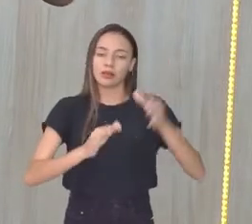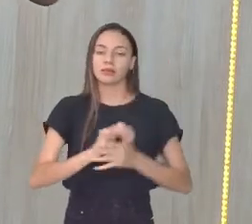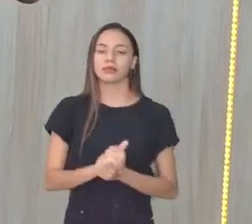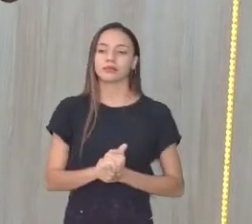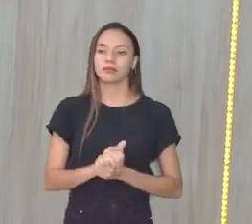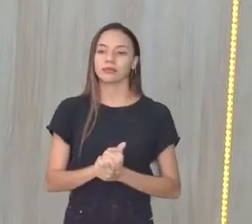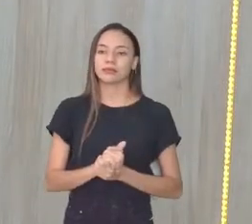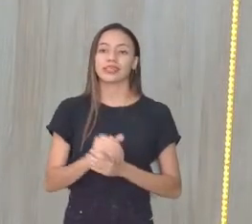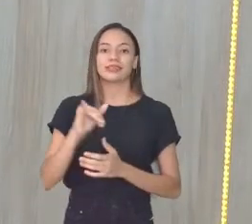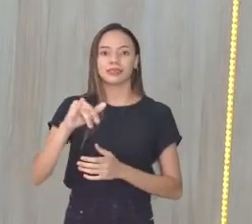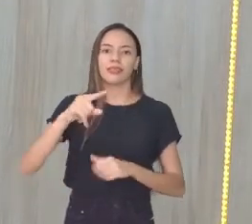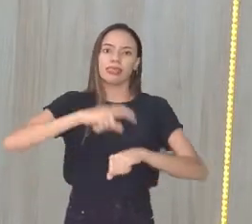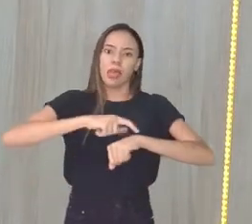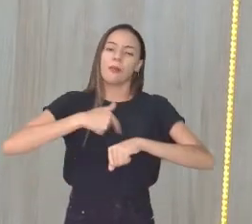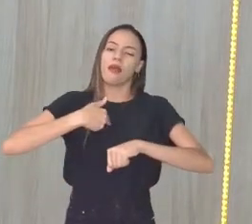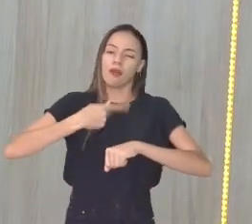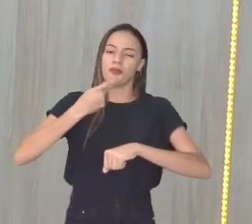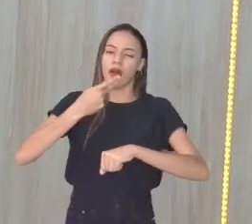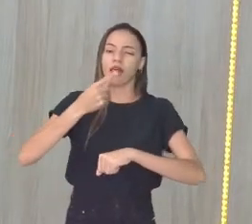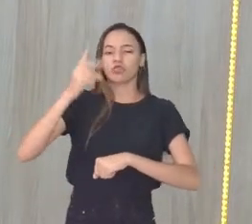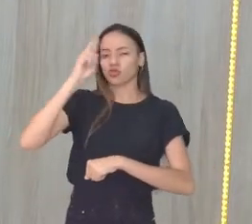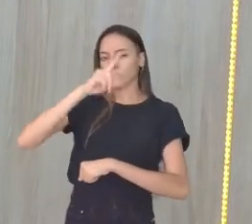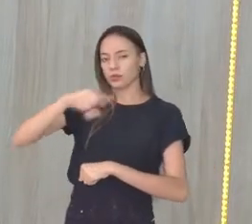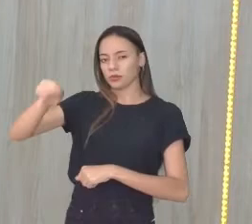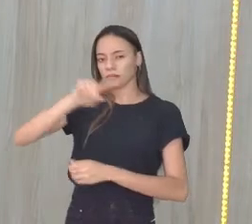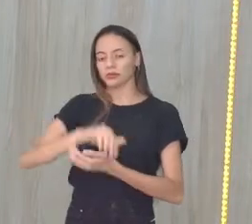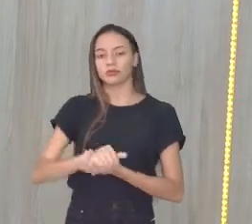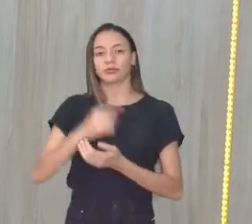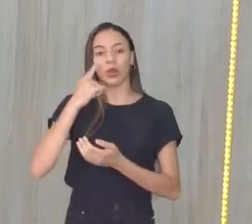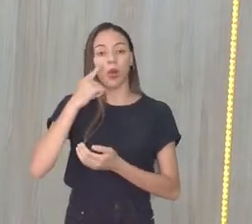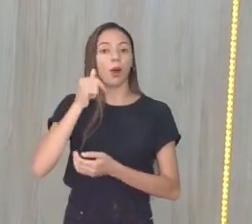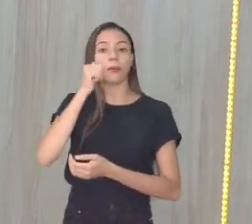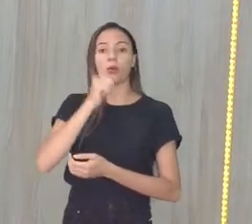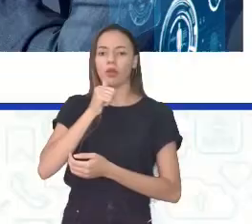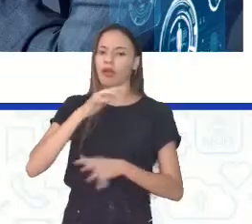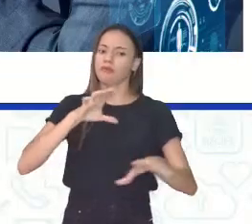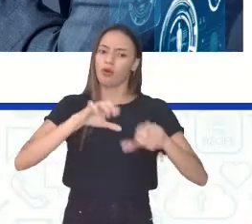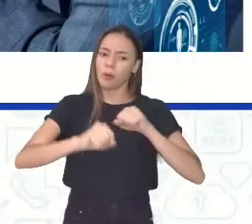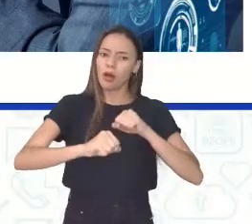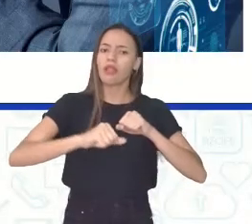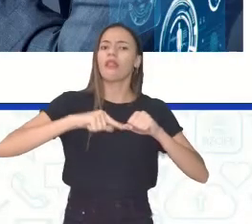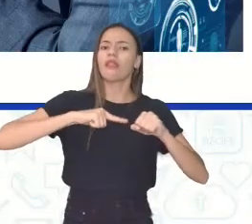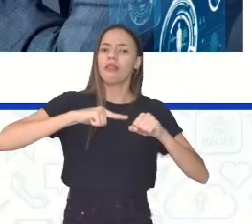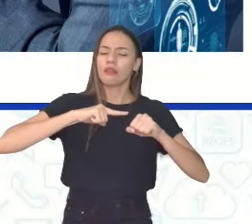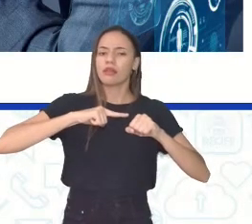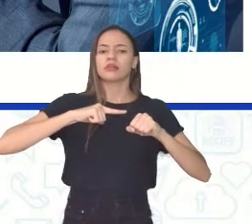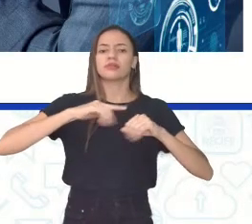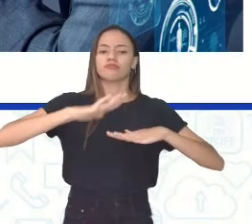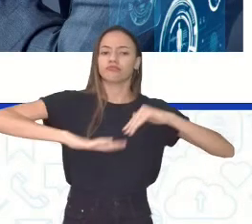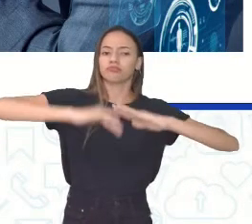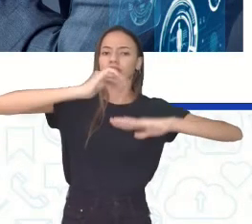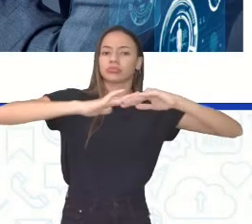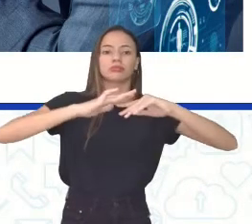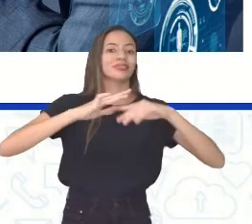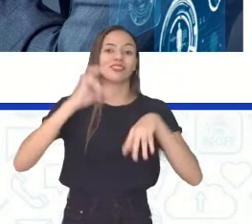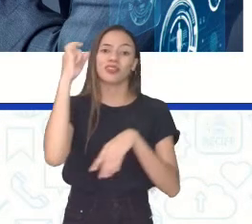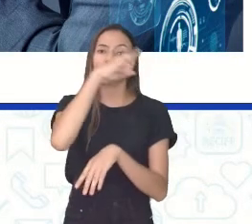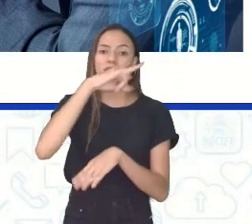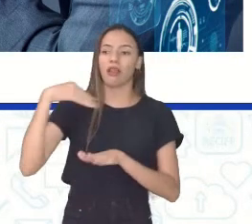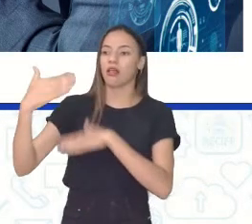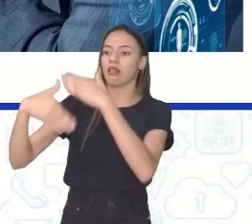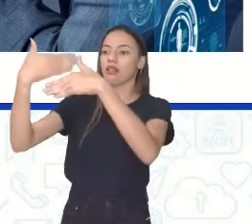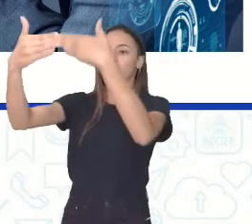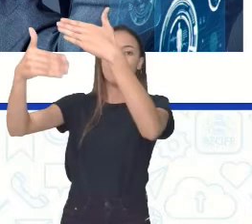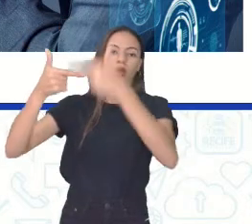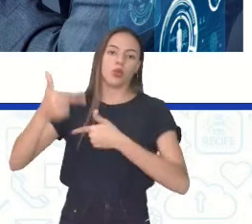vou, se der tempo, eu contar essa história. Né? Mas, ó, mesmo qualificadas, mulheres têm mais dificuldades de crescer na carreira.